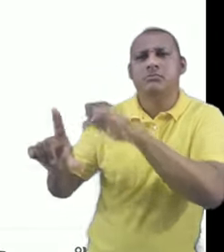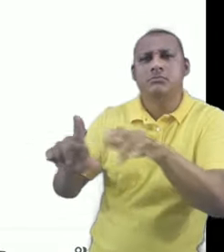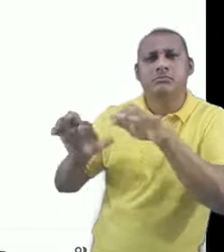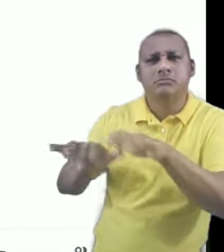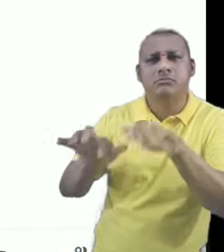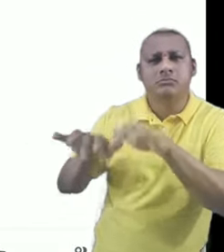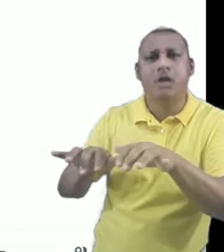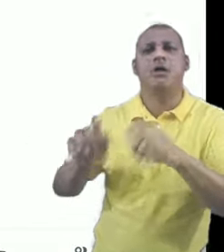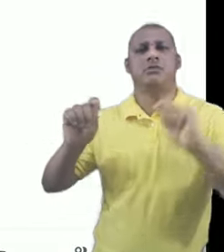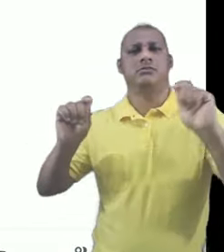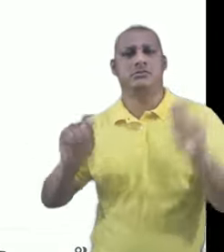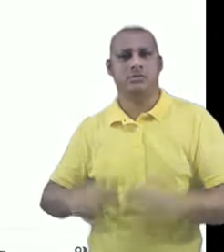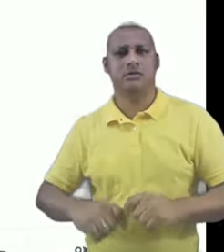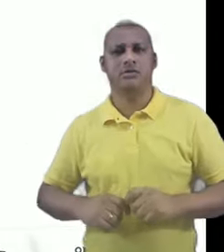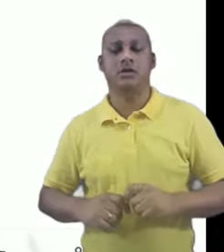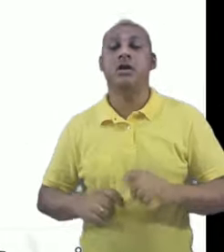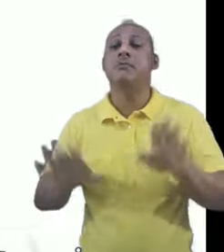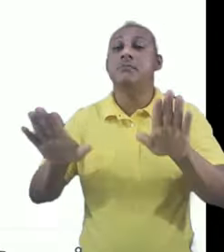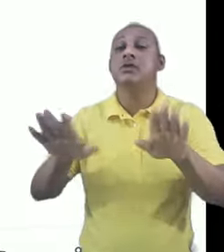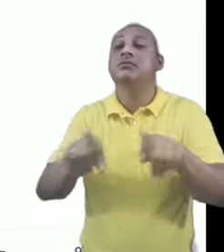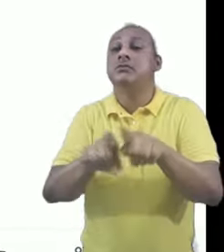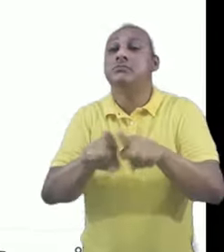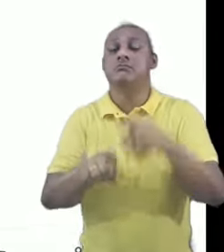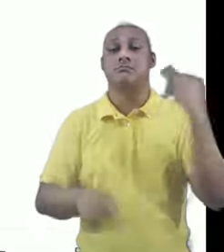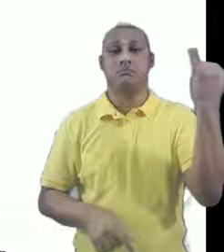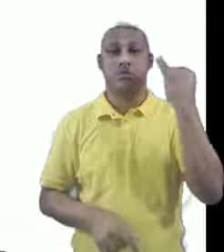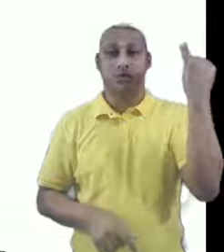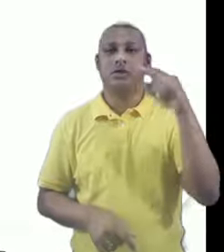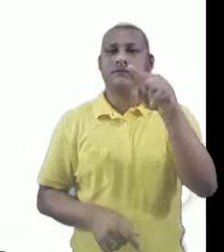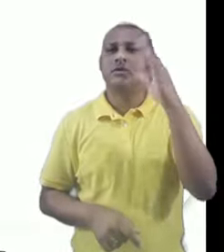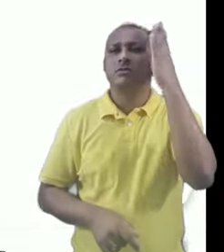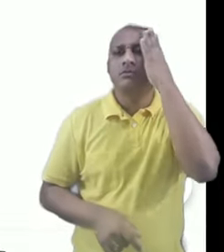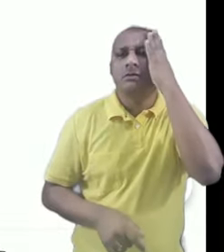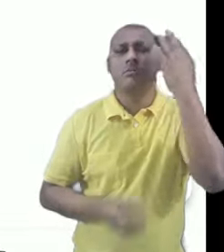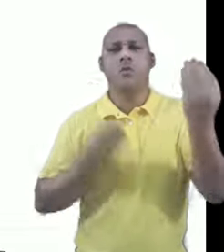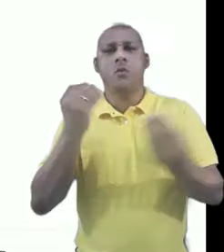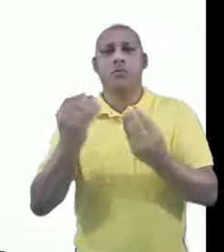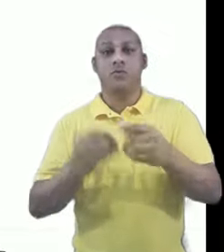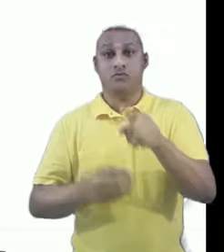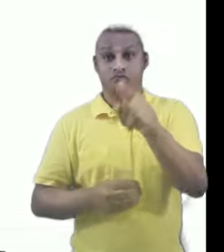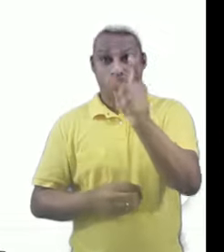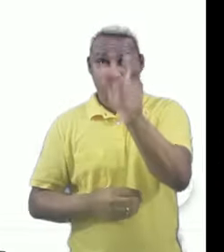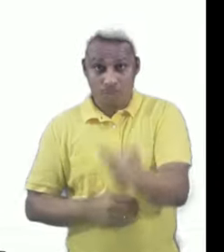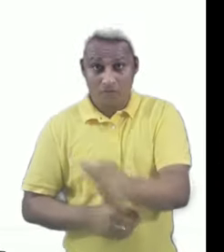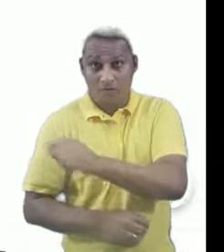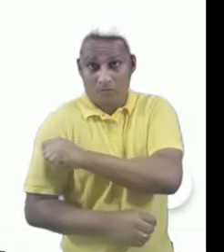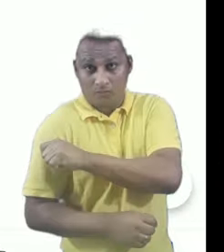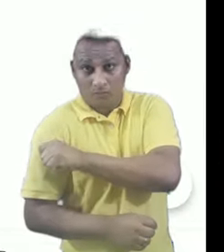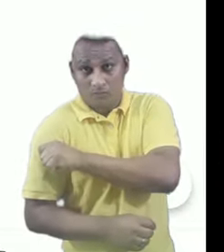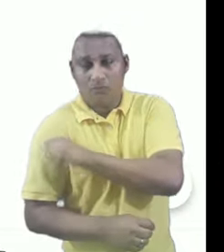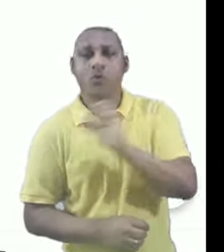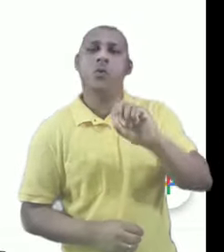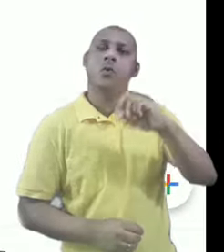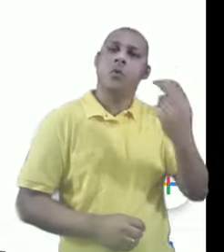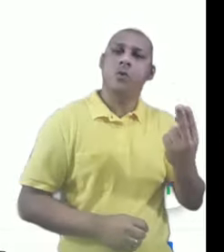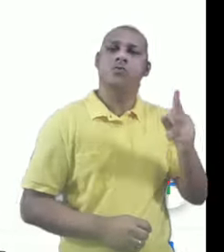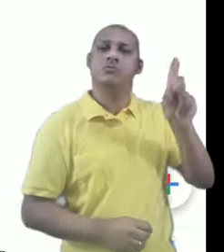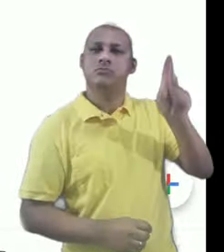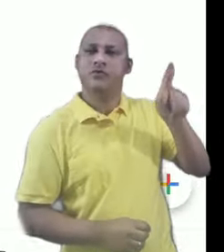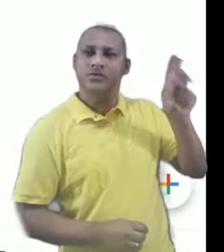para evitar alguns conflitos, é importante saber quando o documento está no domínio do professor e quando ele está no seu domínio como aluno.